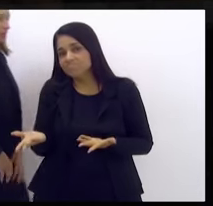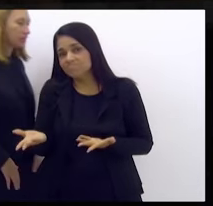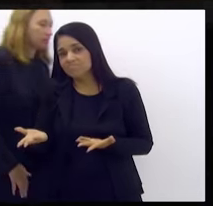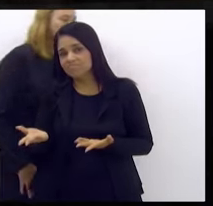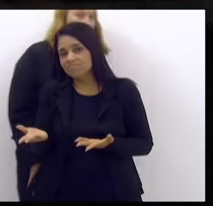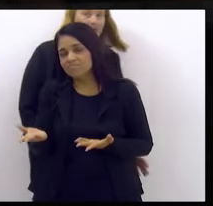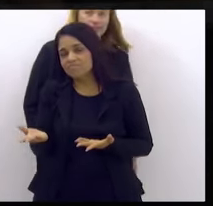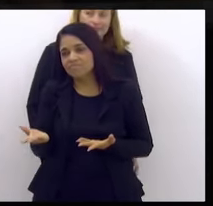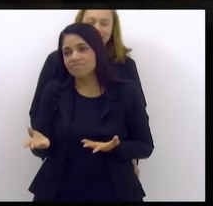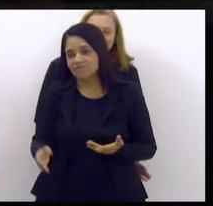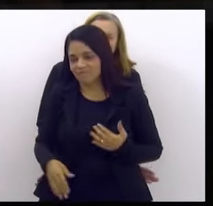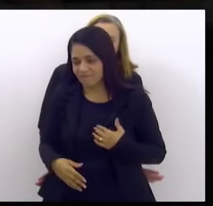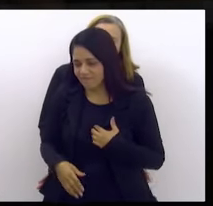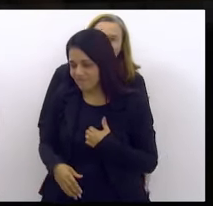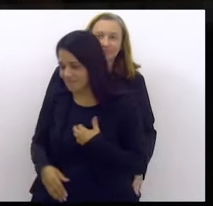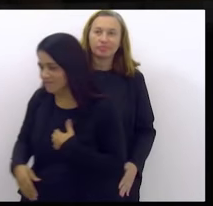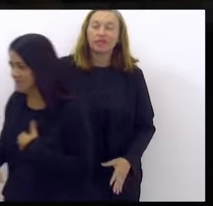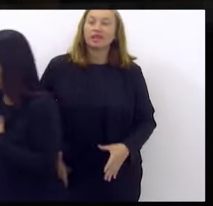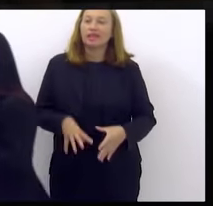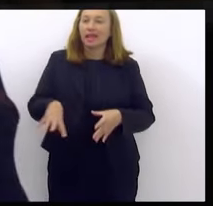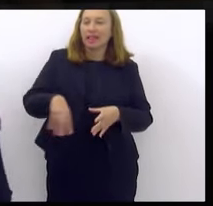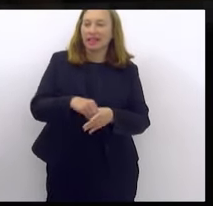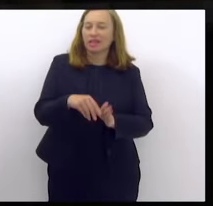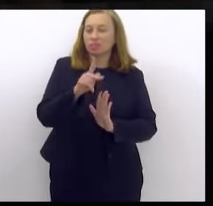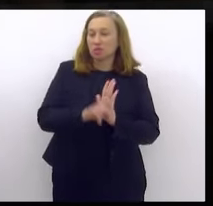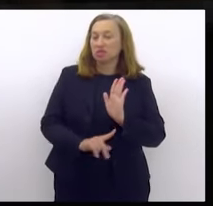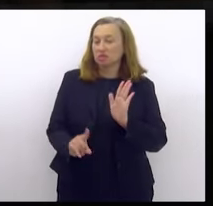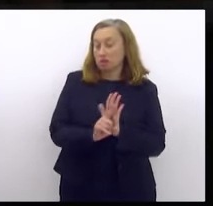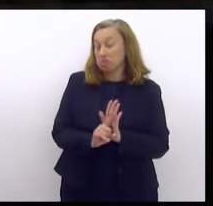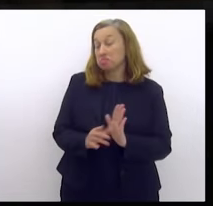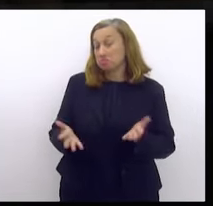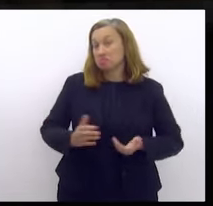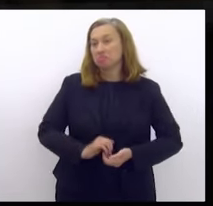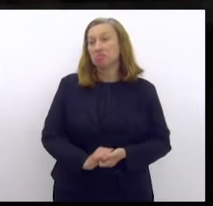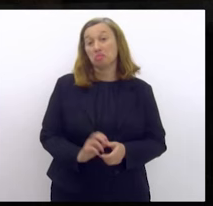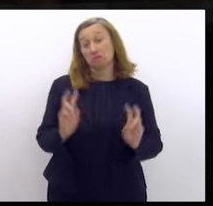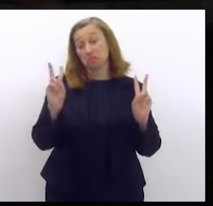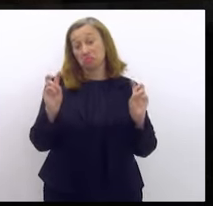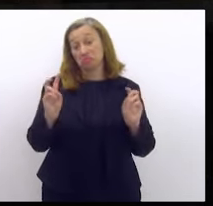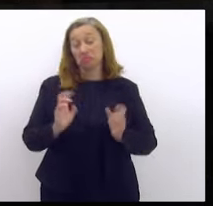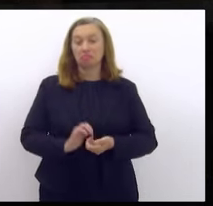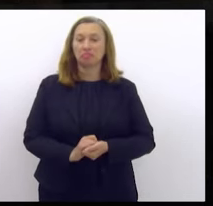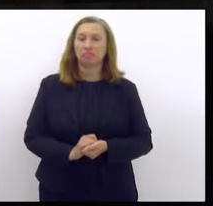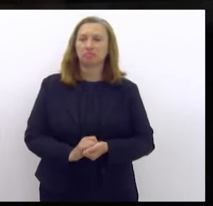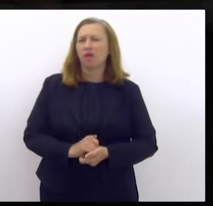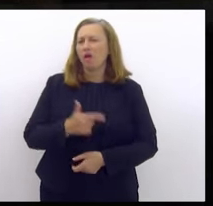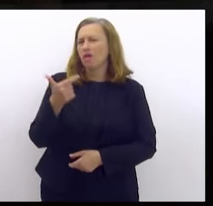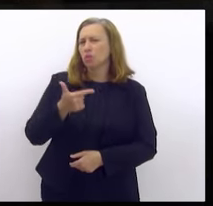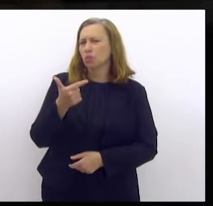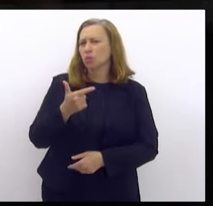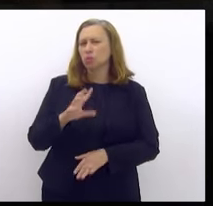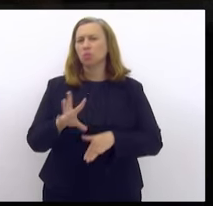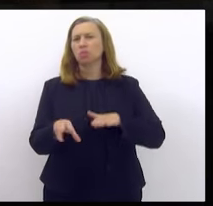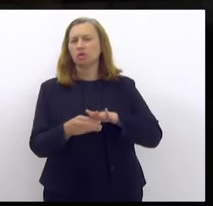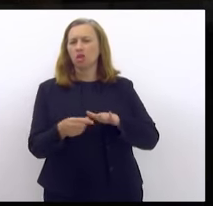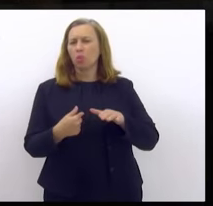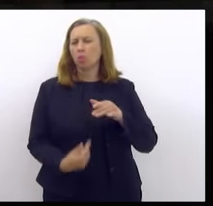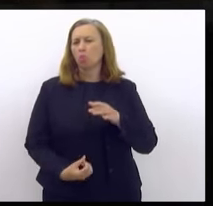Devia estar dentro do projeto de lei. Esta é uma questão. A segunda emenda que fiz,